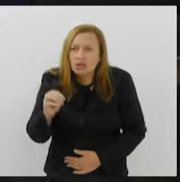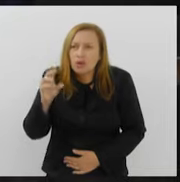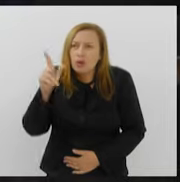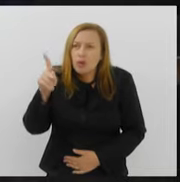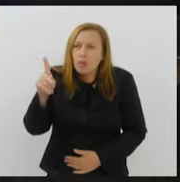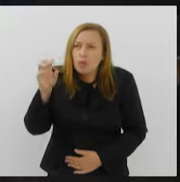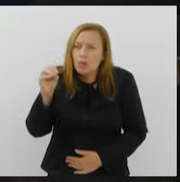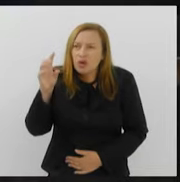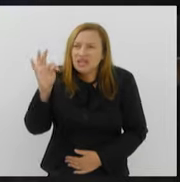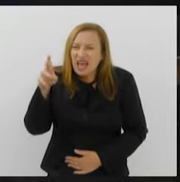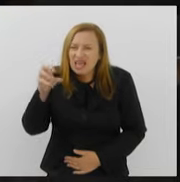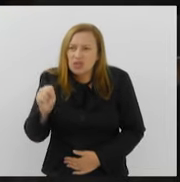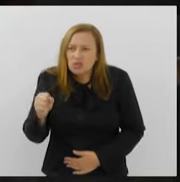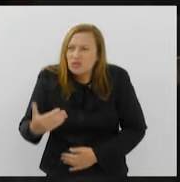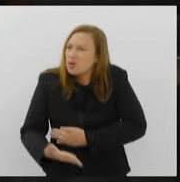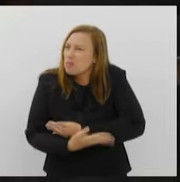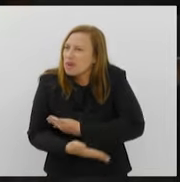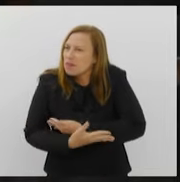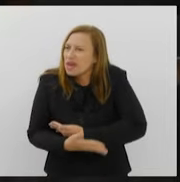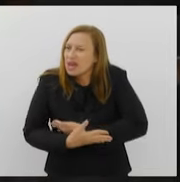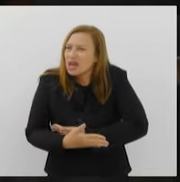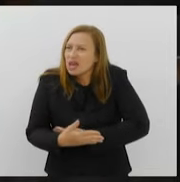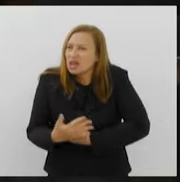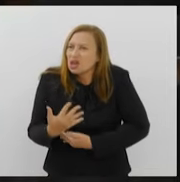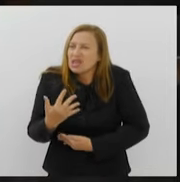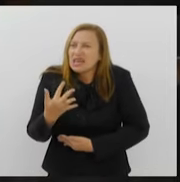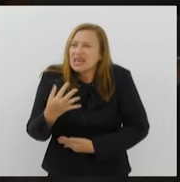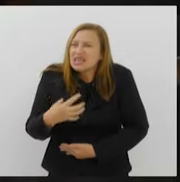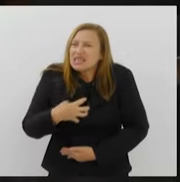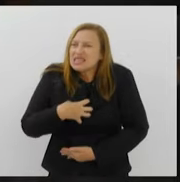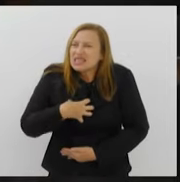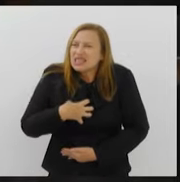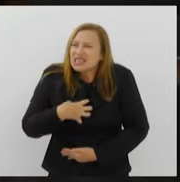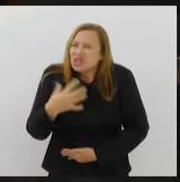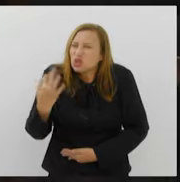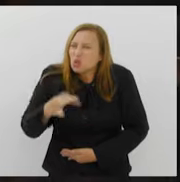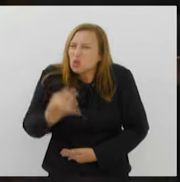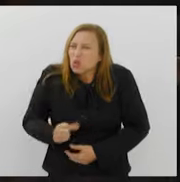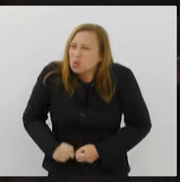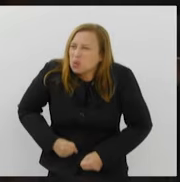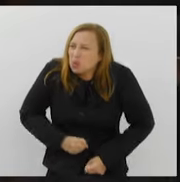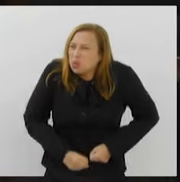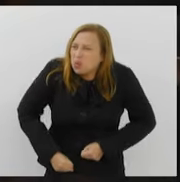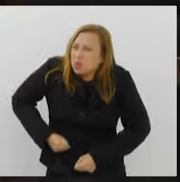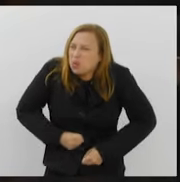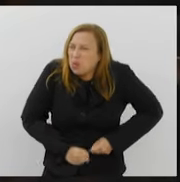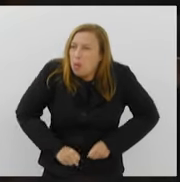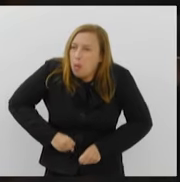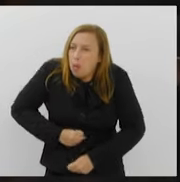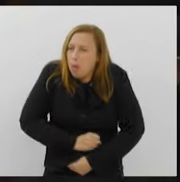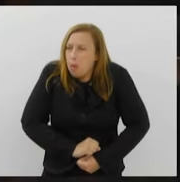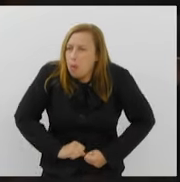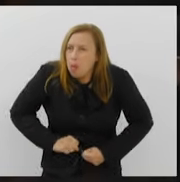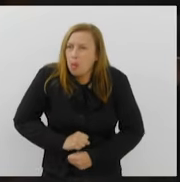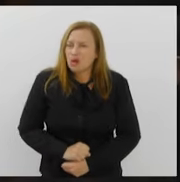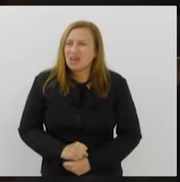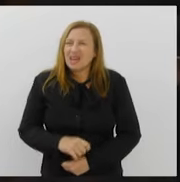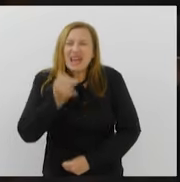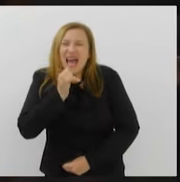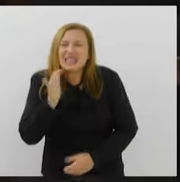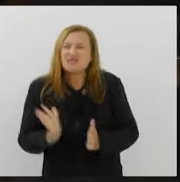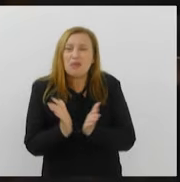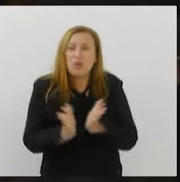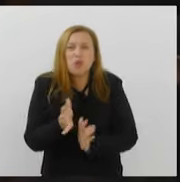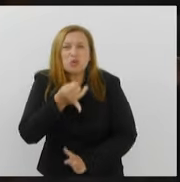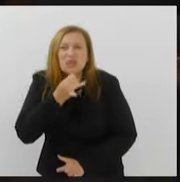criança sofra, sinta dor. Que narrativa pobre, me deixa triste de